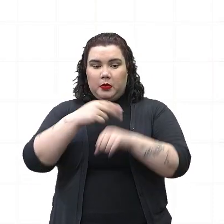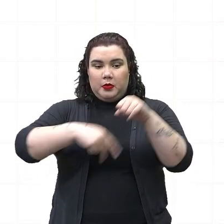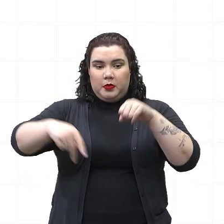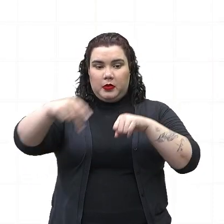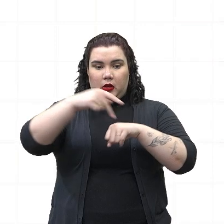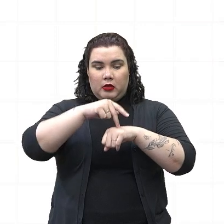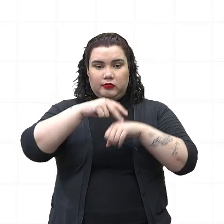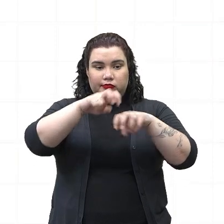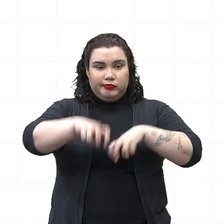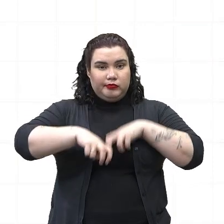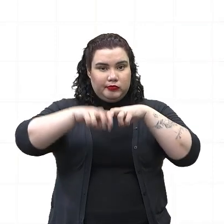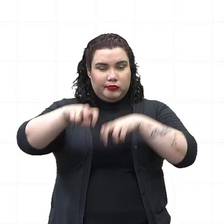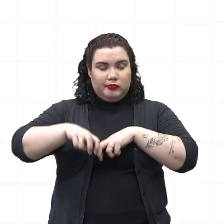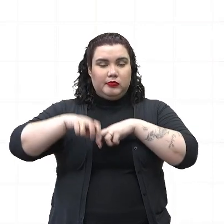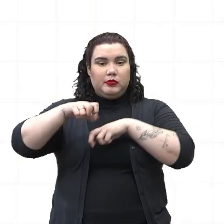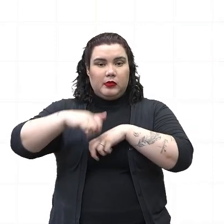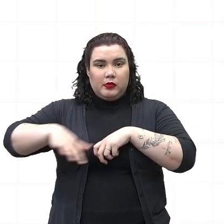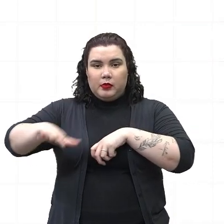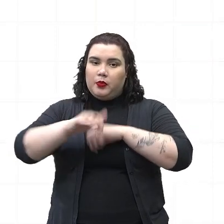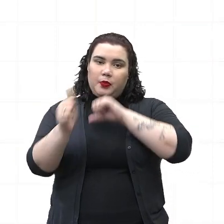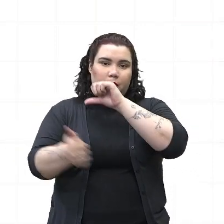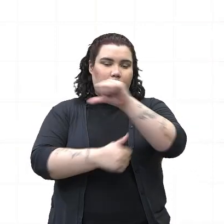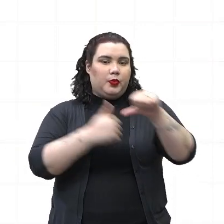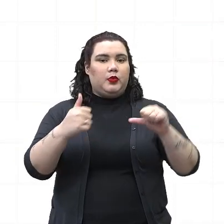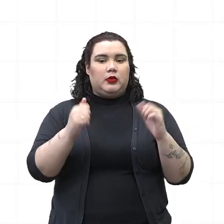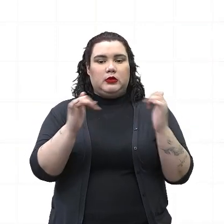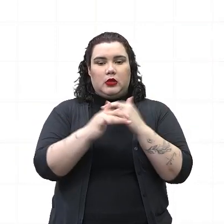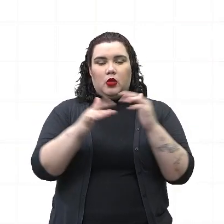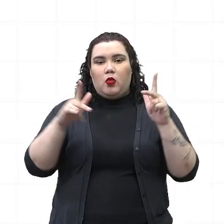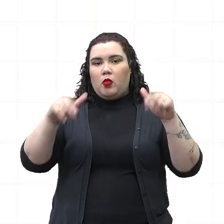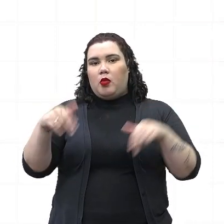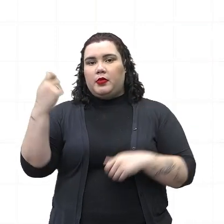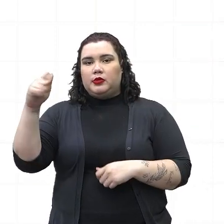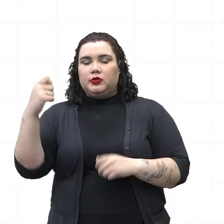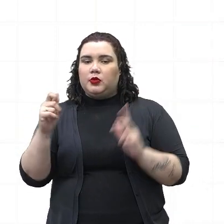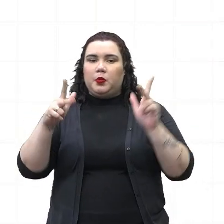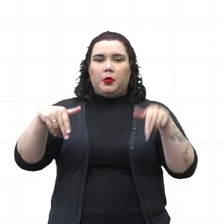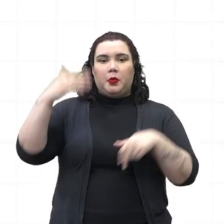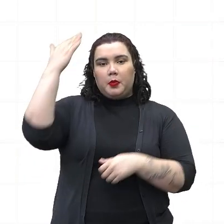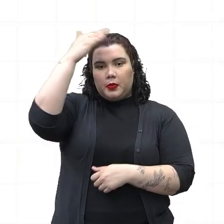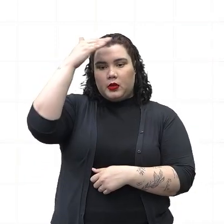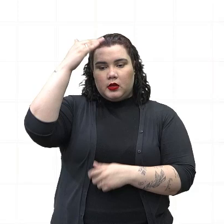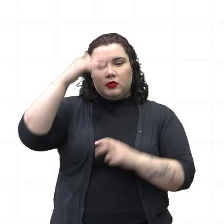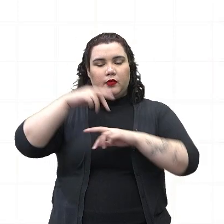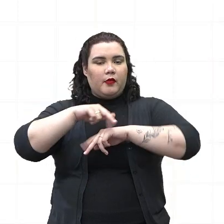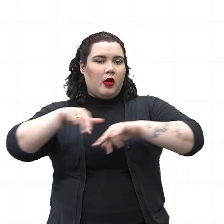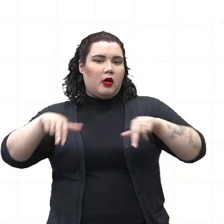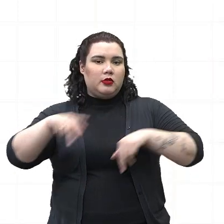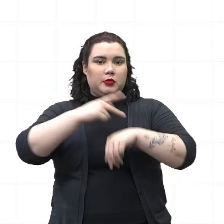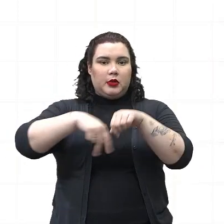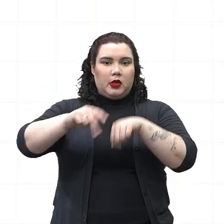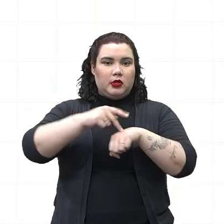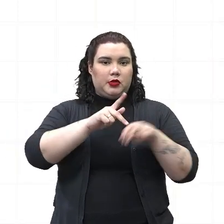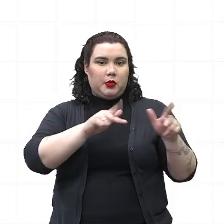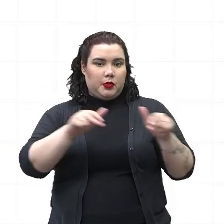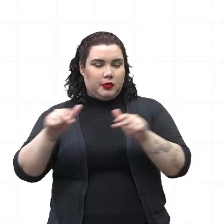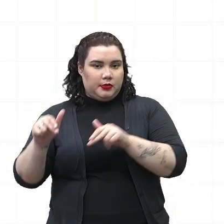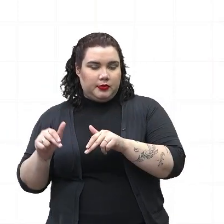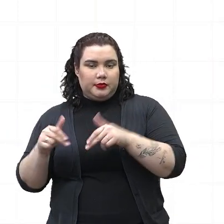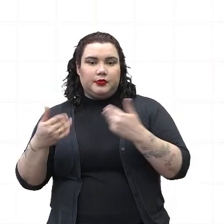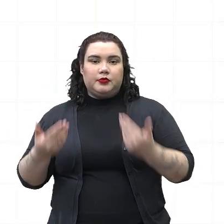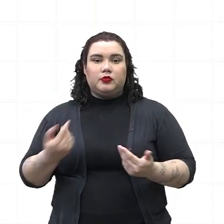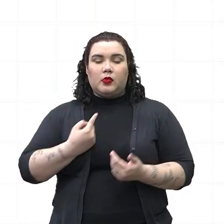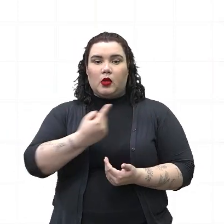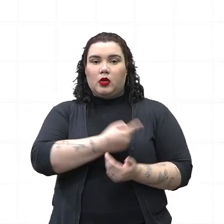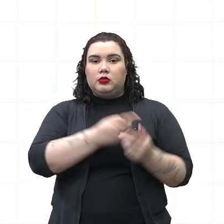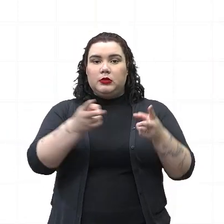totalmente rural para ser um país urbanizado, assim como a Argentina, assim como o México, assim como vários países aí. Né? Então a gente observa que